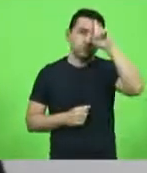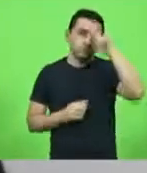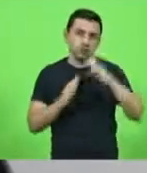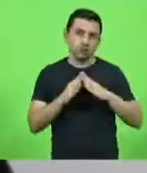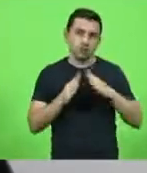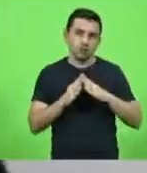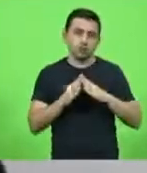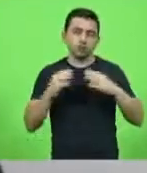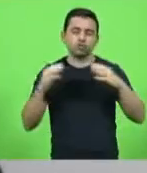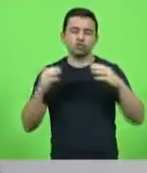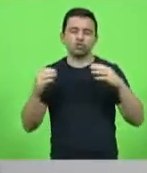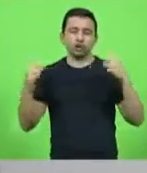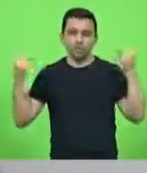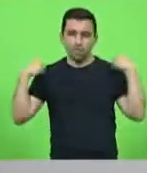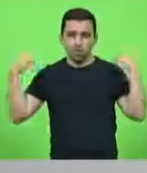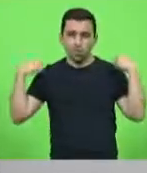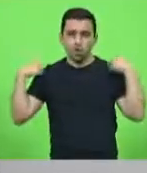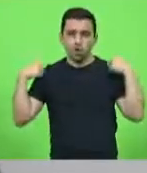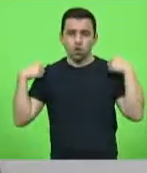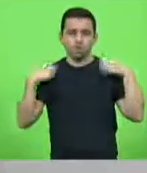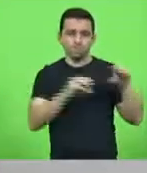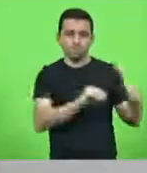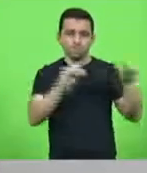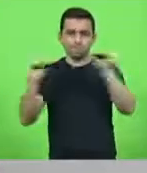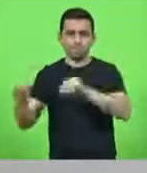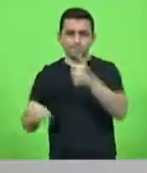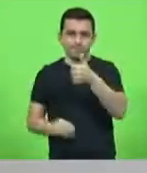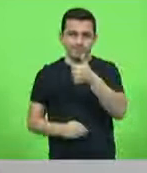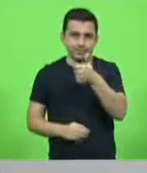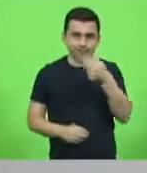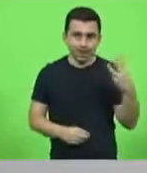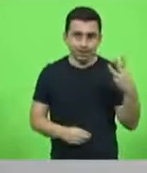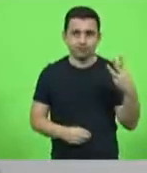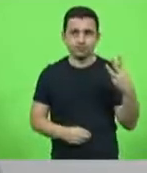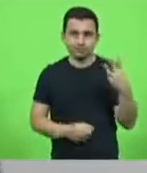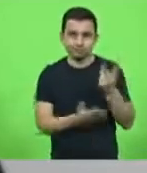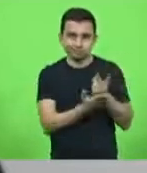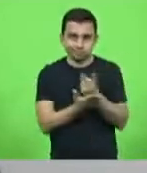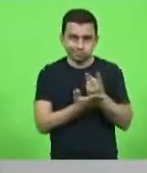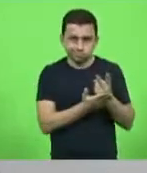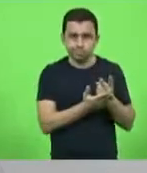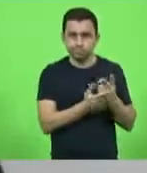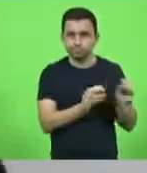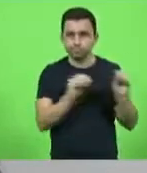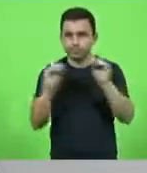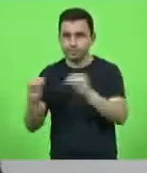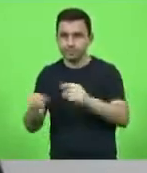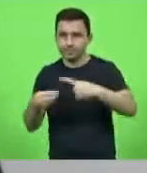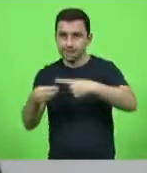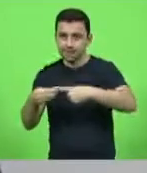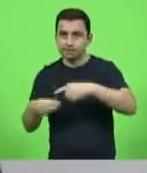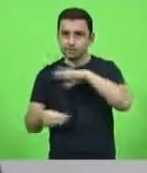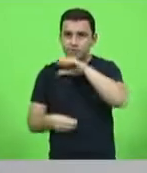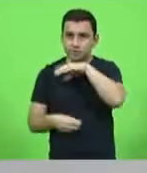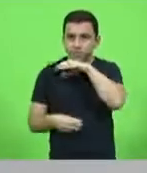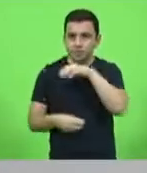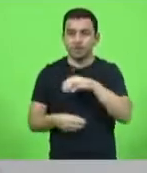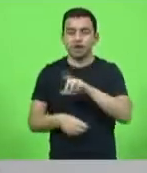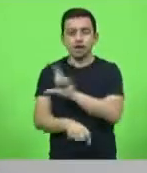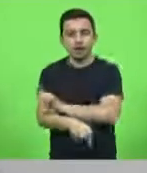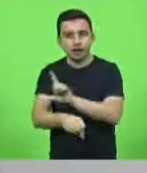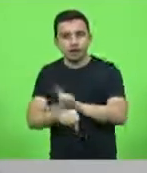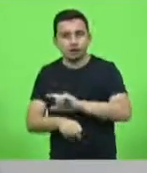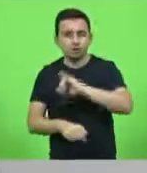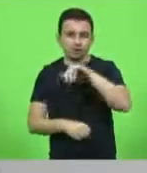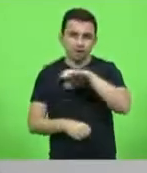informou que transferir o treze pacientes entre os dias quatro e sete de Fevereiro para a cidade de Concórdia Lages Joaçaba